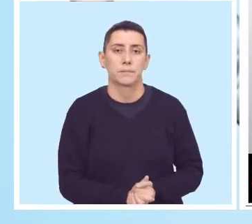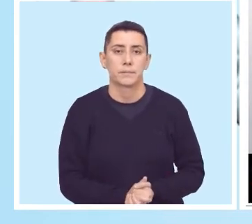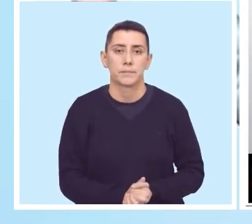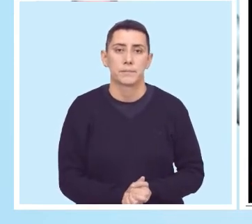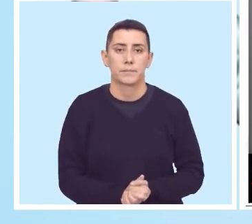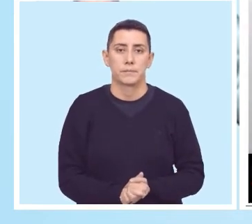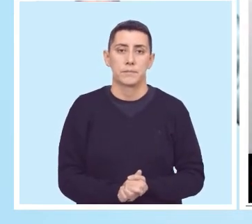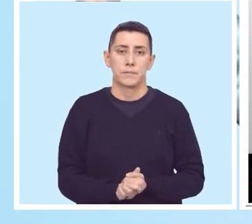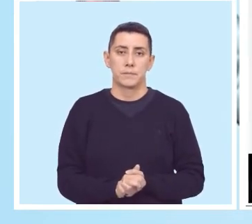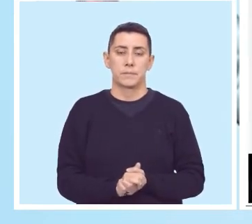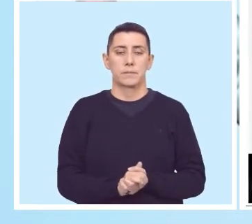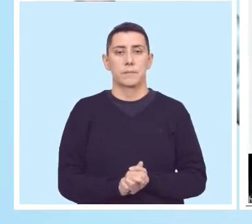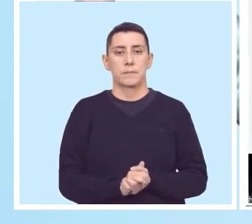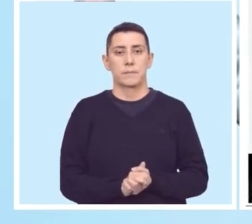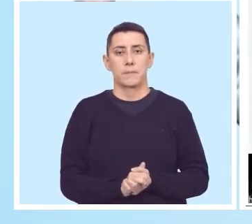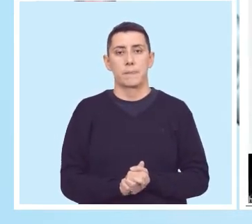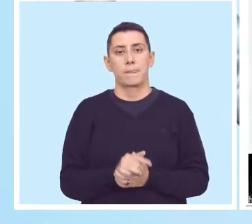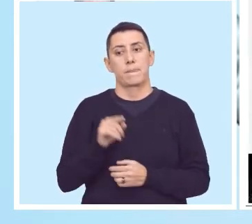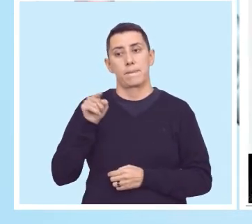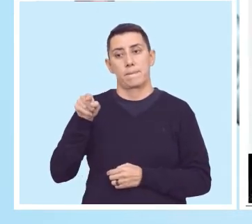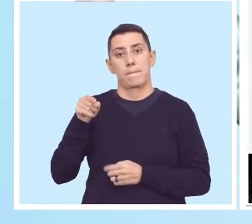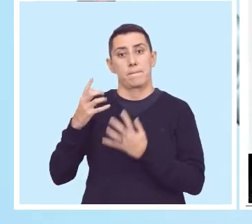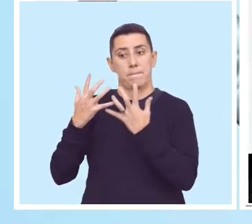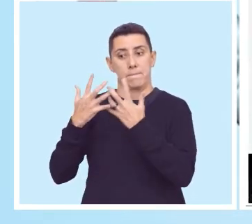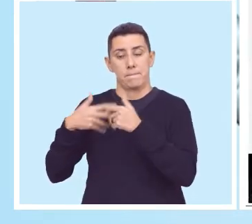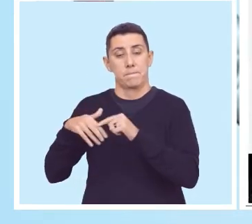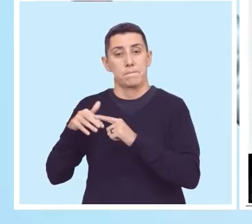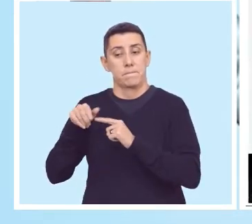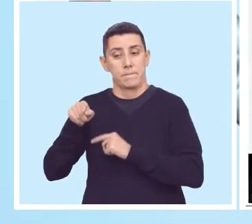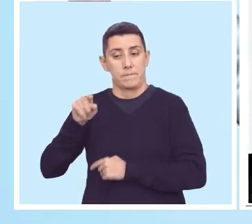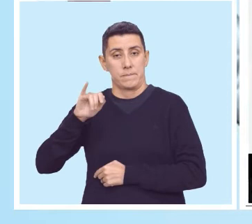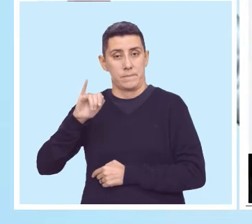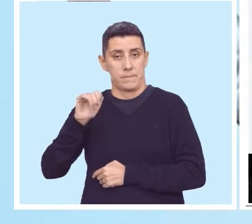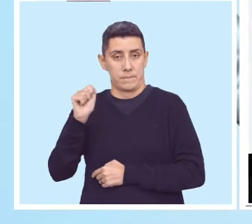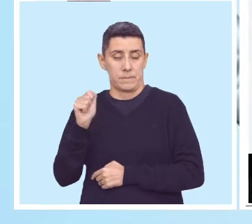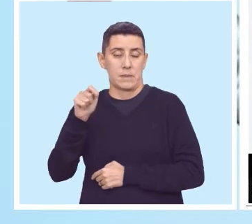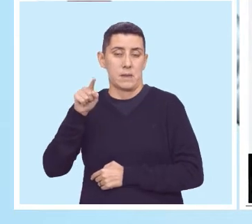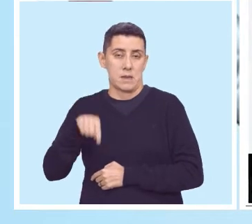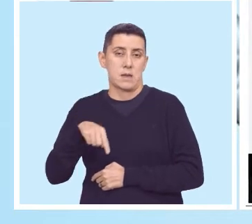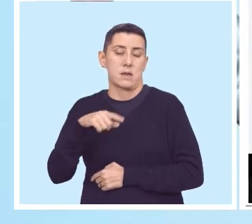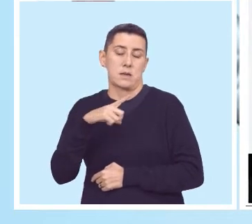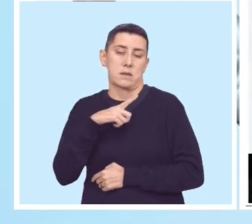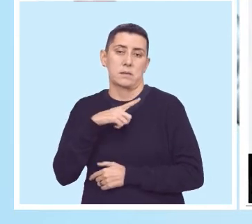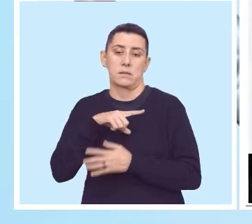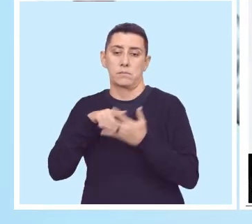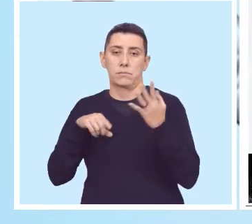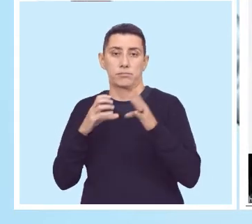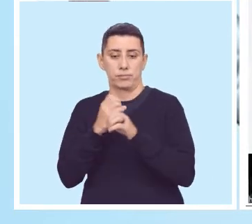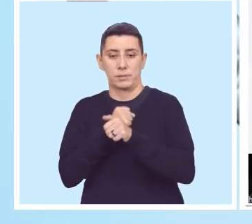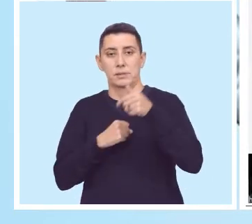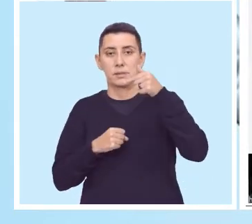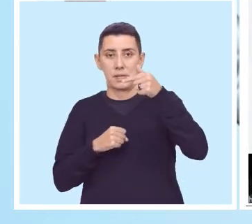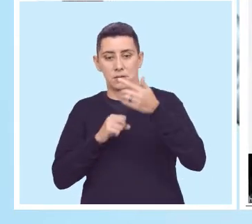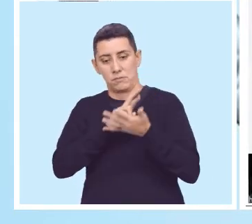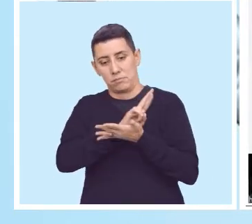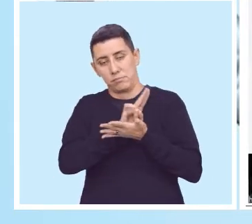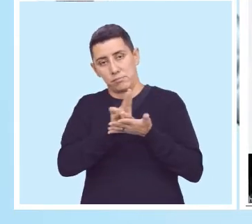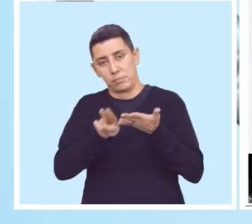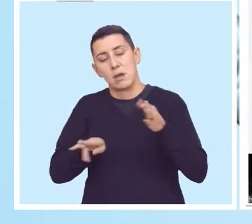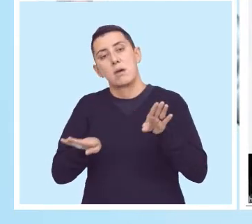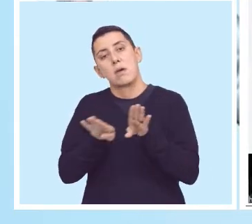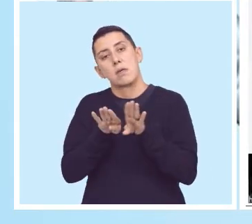Então, basicamente, o motor de IA ele é composto por esses 7 módulos, e além disso, também